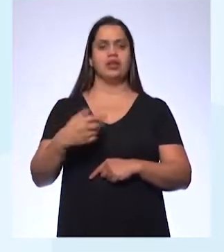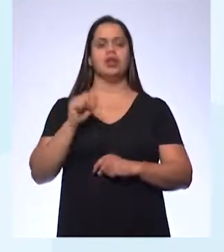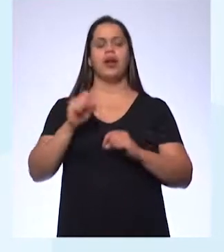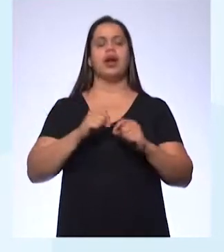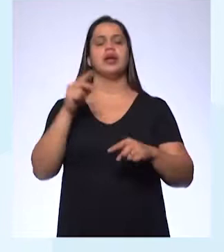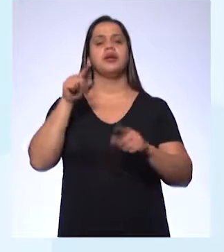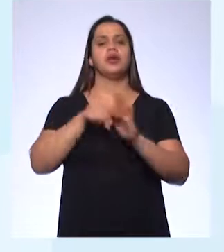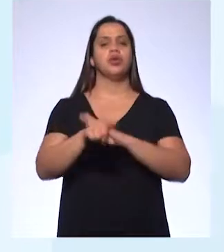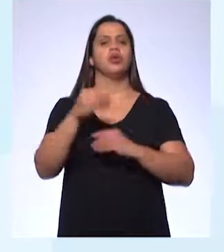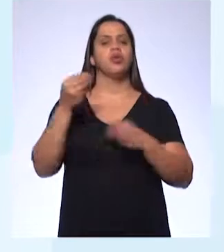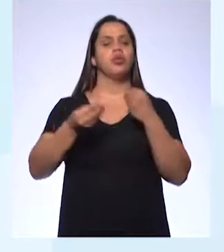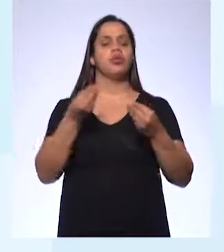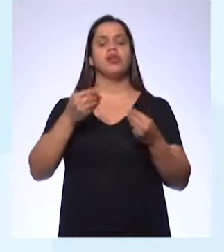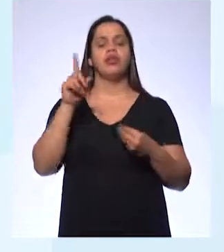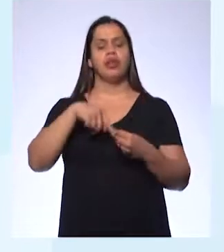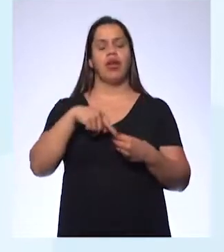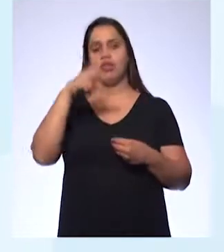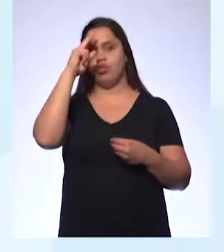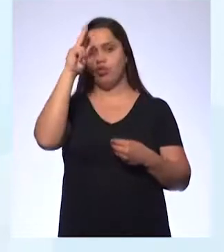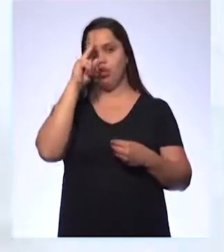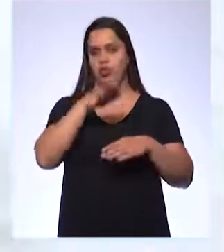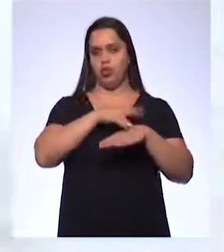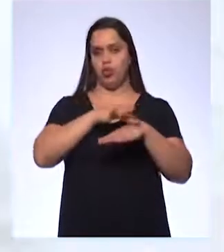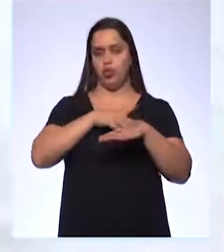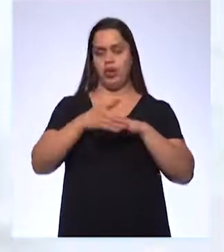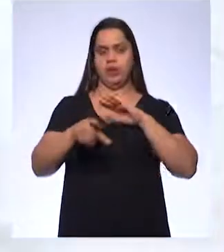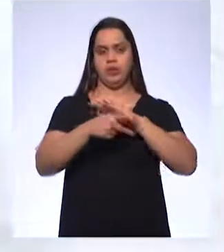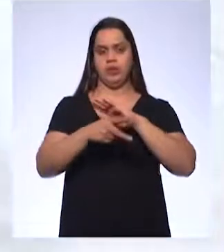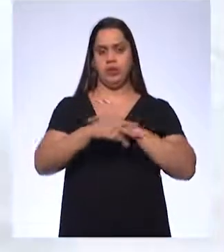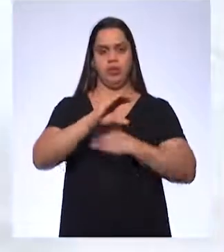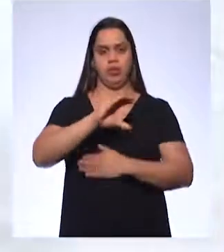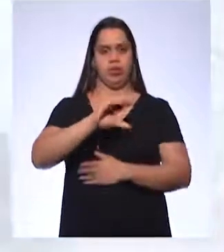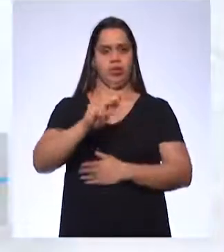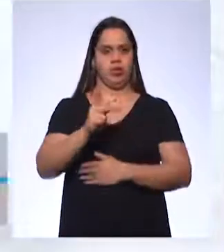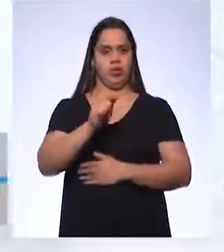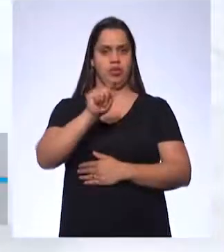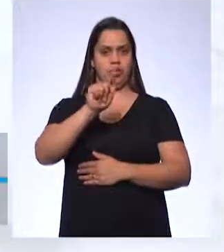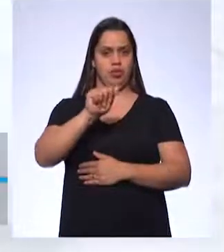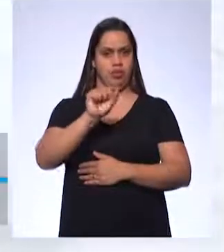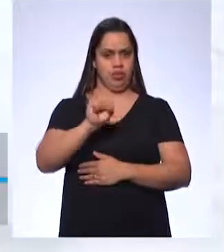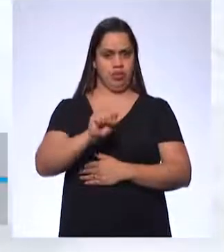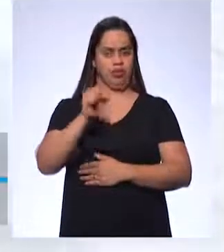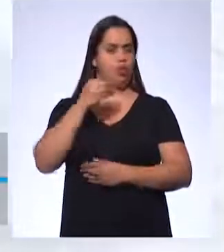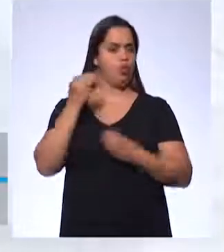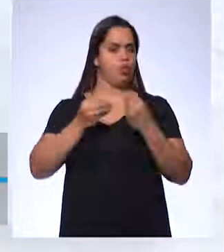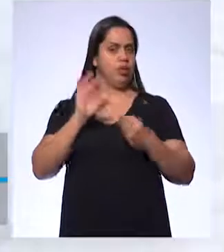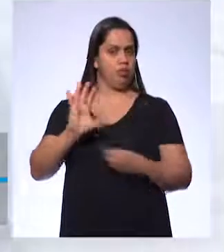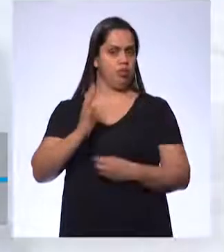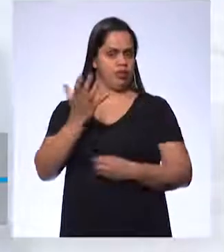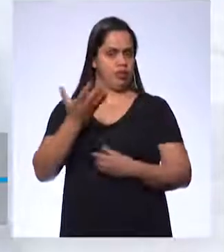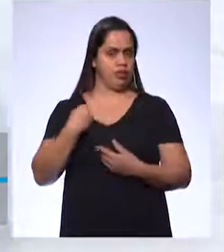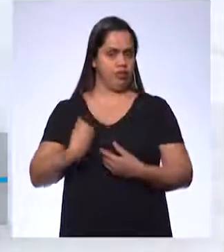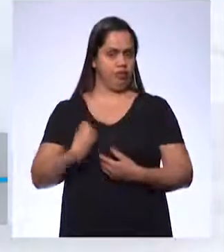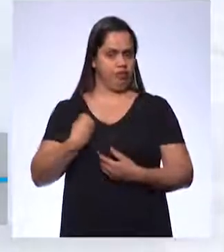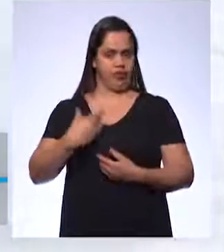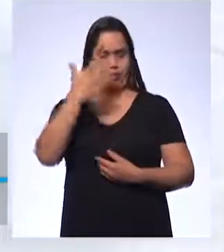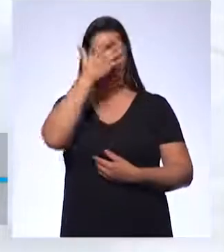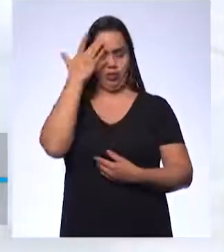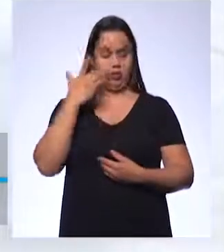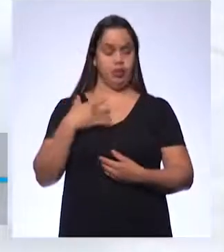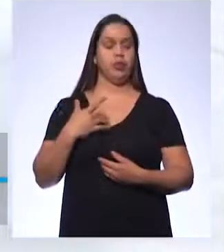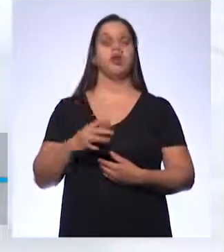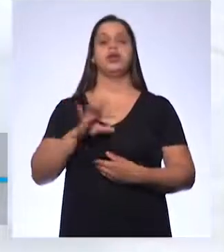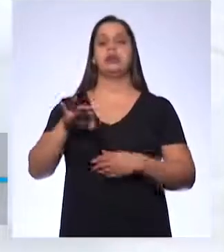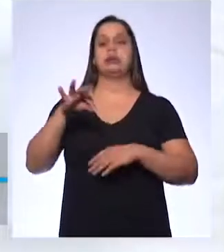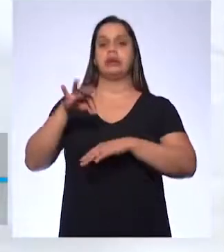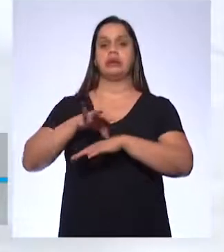da doença de Chagas? Tá? Se quiser voltar para mim aqui, ela funciona mais ou menos assim. Tá? Esse inseto ele é